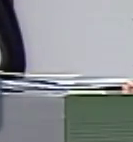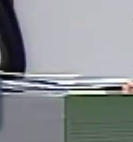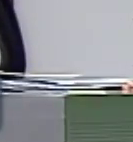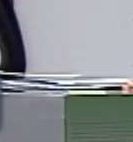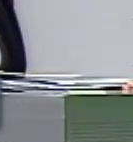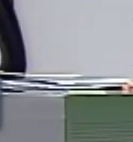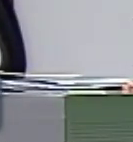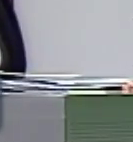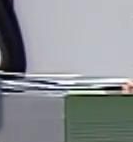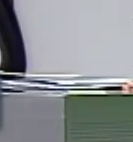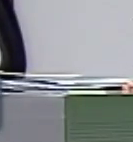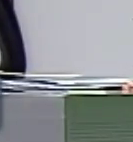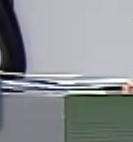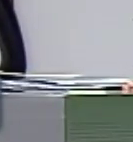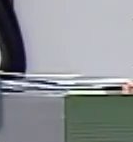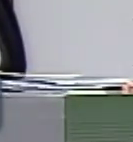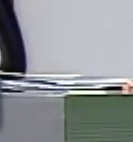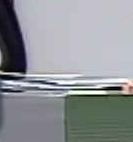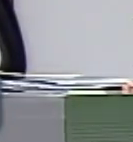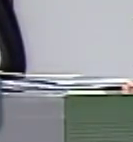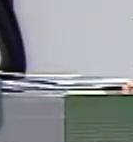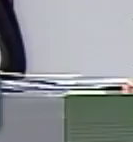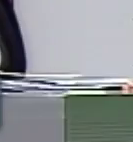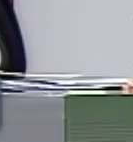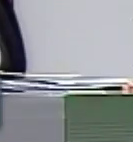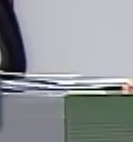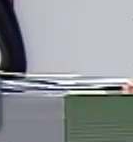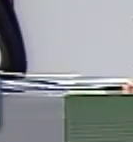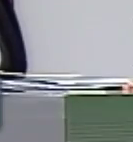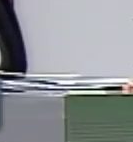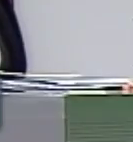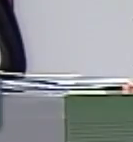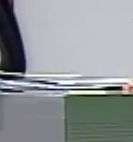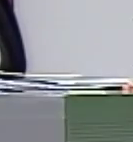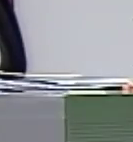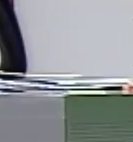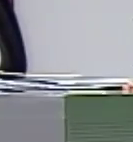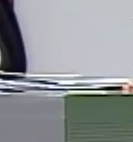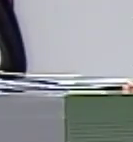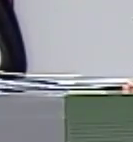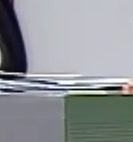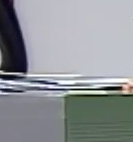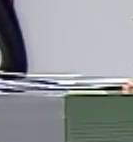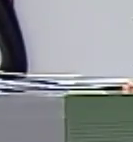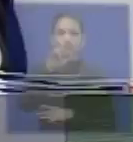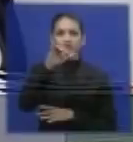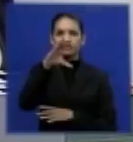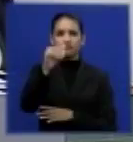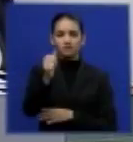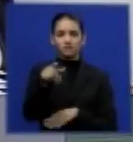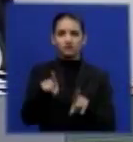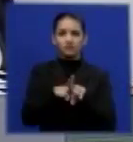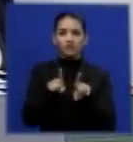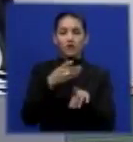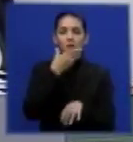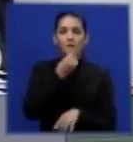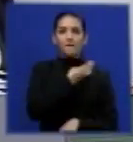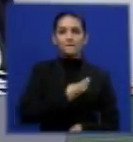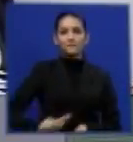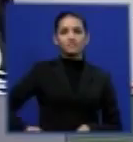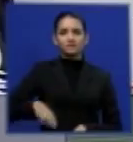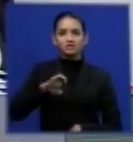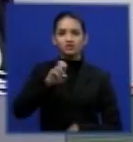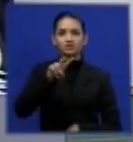d Zuleica e o ministro Evandro que parece-me que fariam um um uma